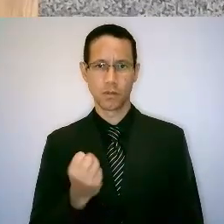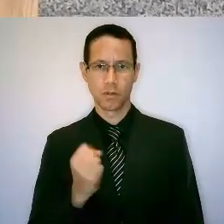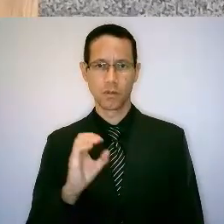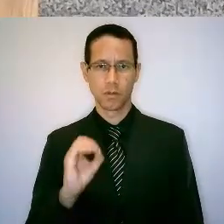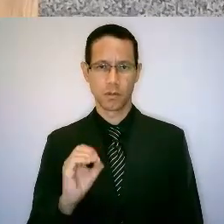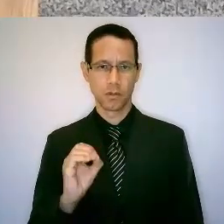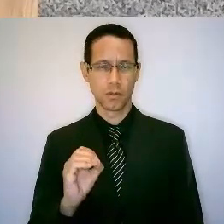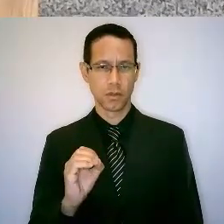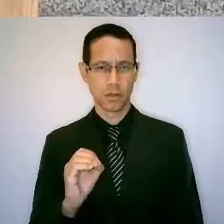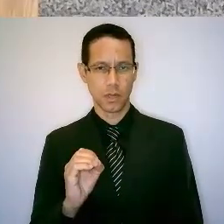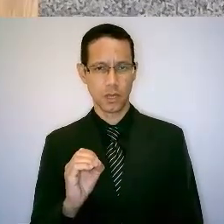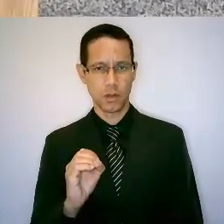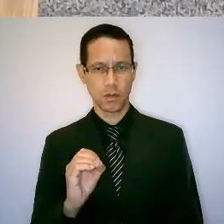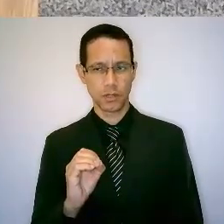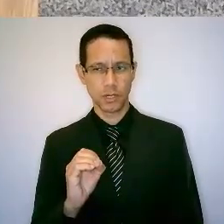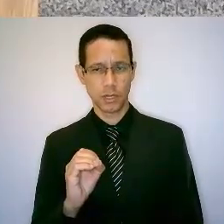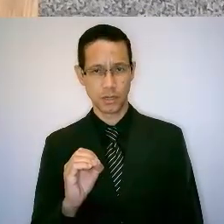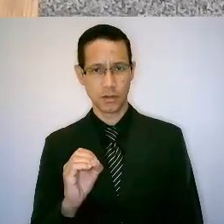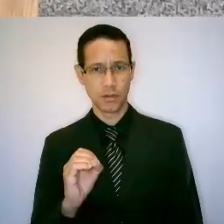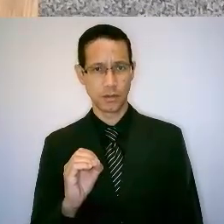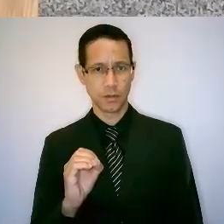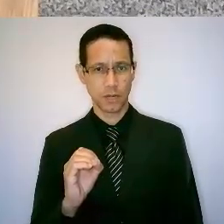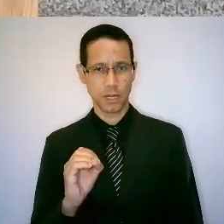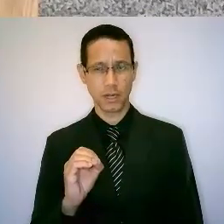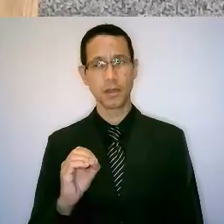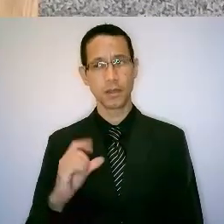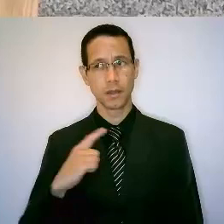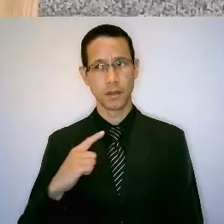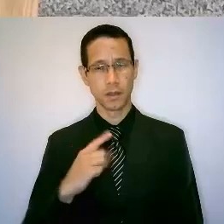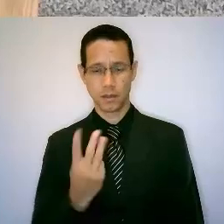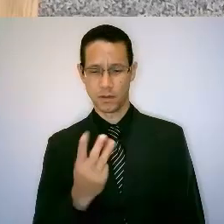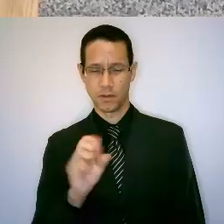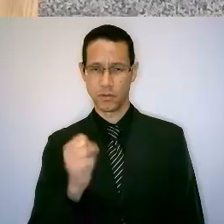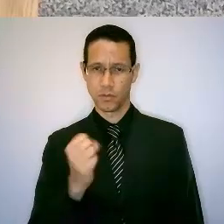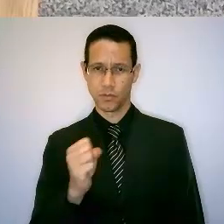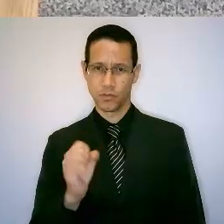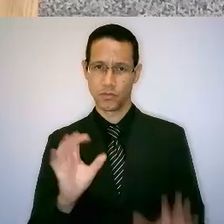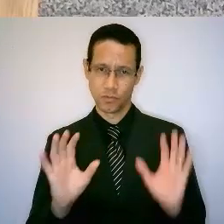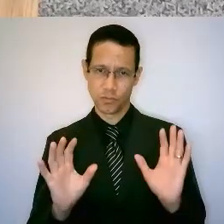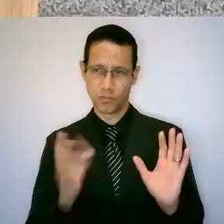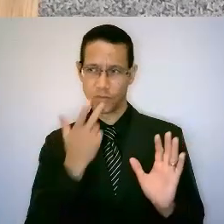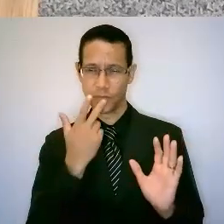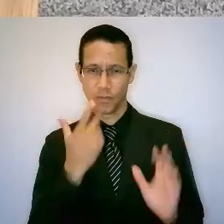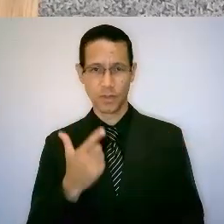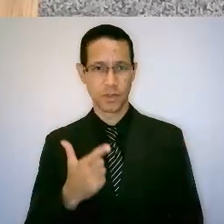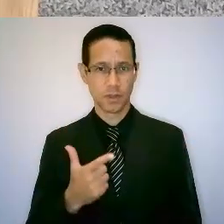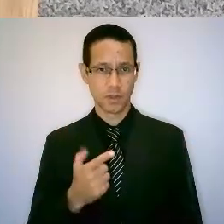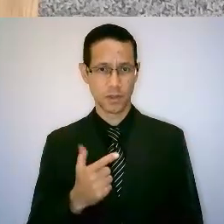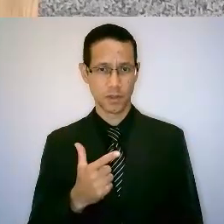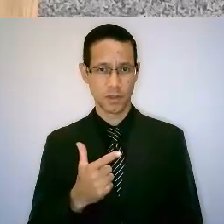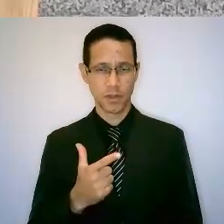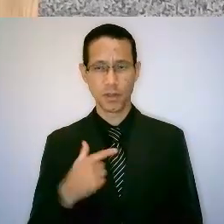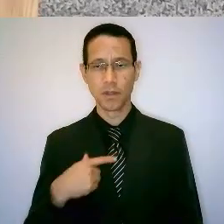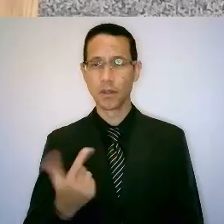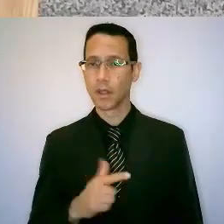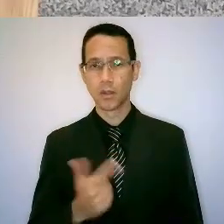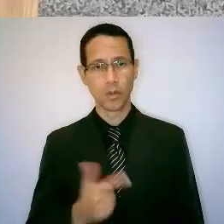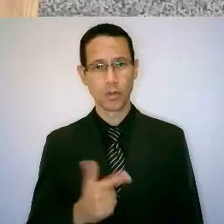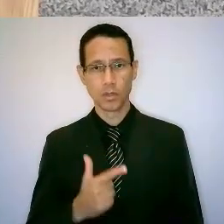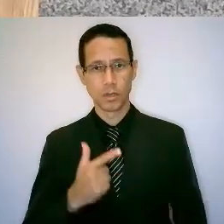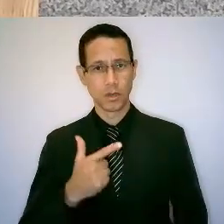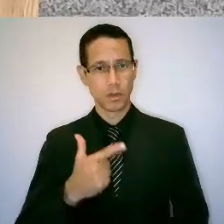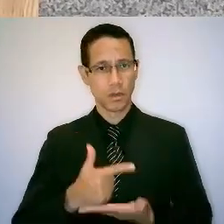38 a vítima chega a falar um único momento que ela fala que teve acionamento do gatilho Ah mas ele não tinha mais munição